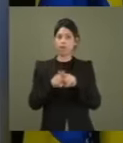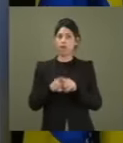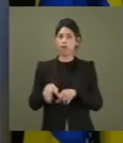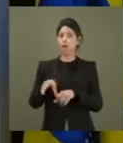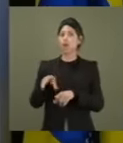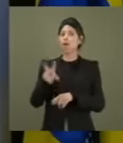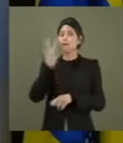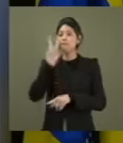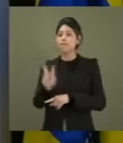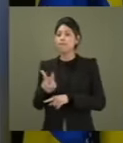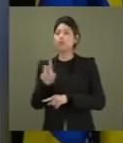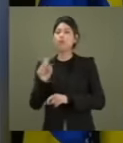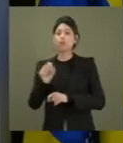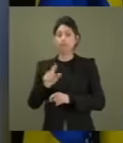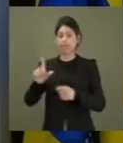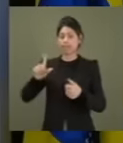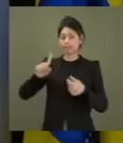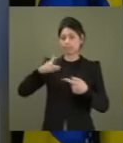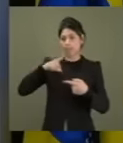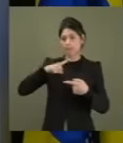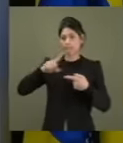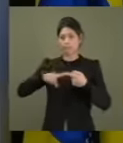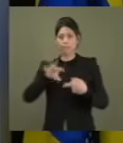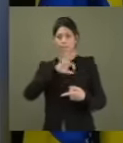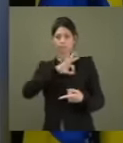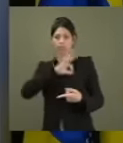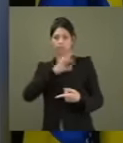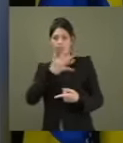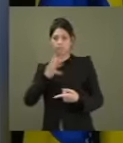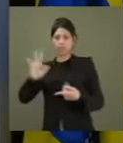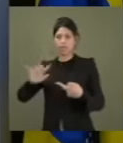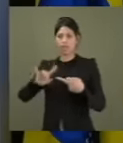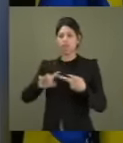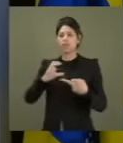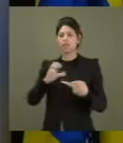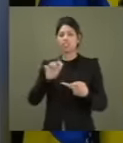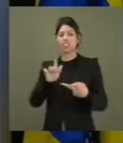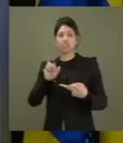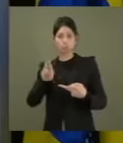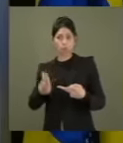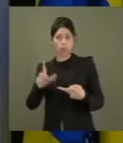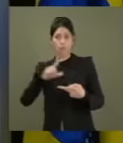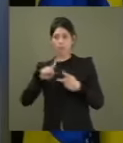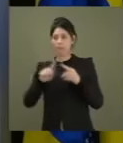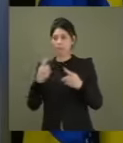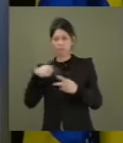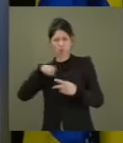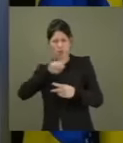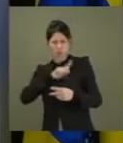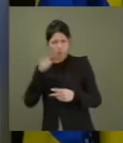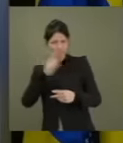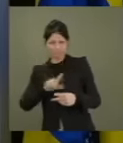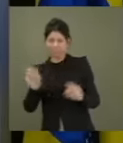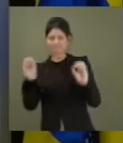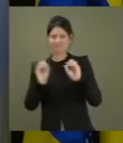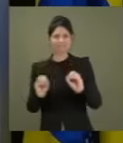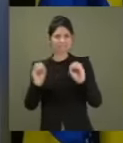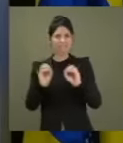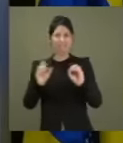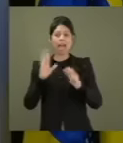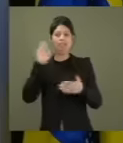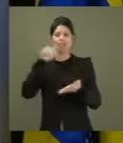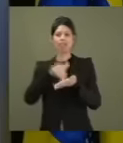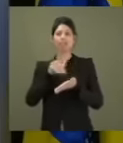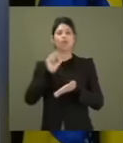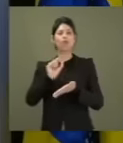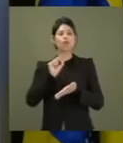Polícia Federal fez ações, CGU, mas a gente não conseguiu ir até o fim, porque